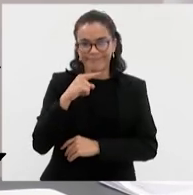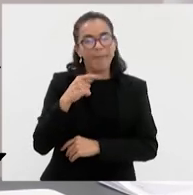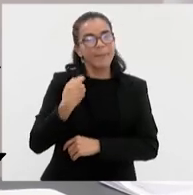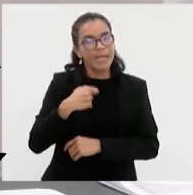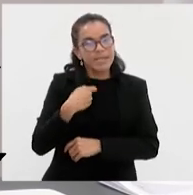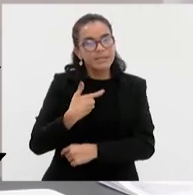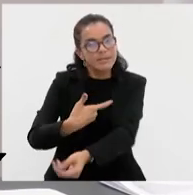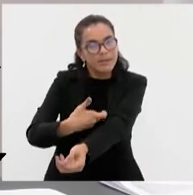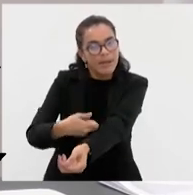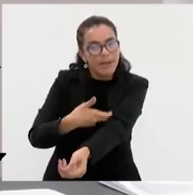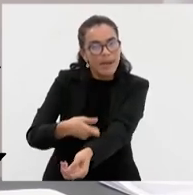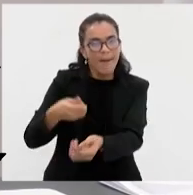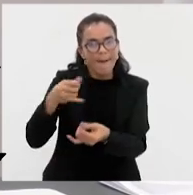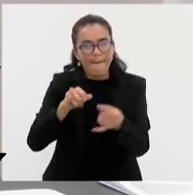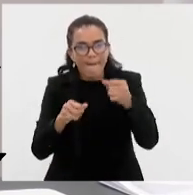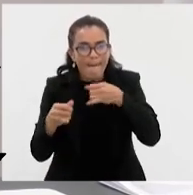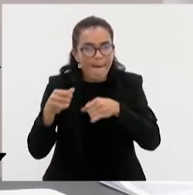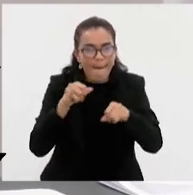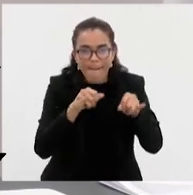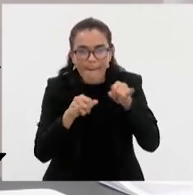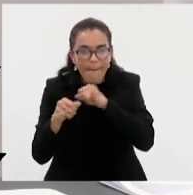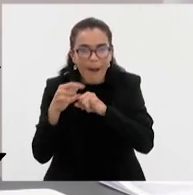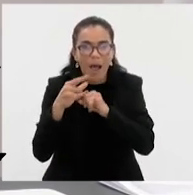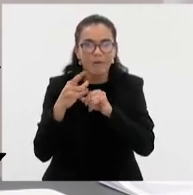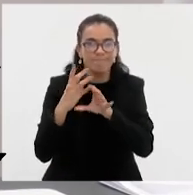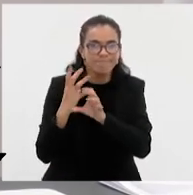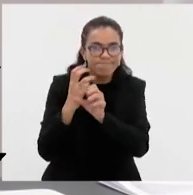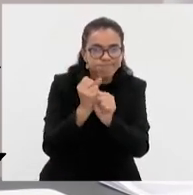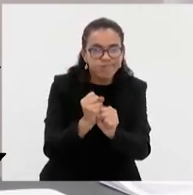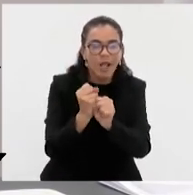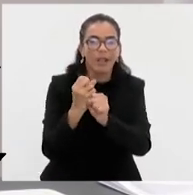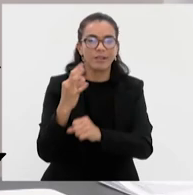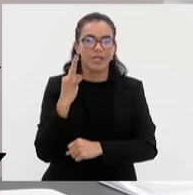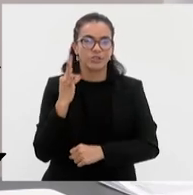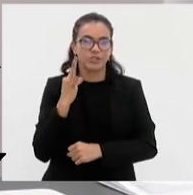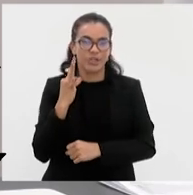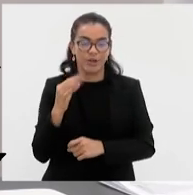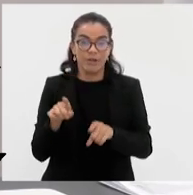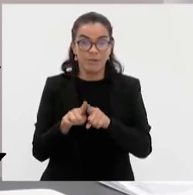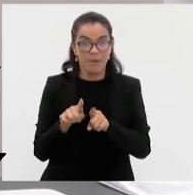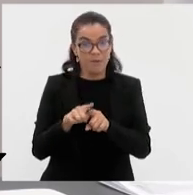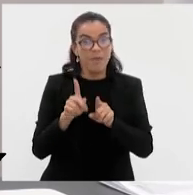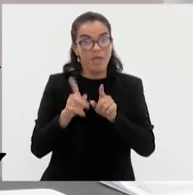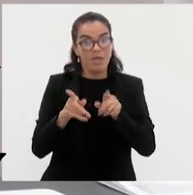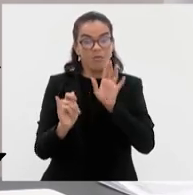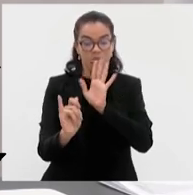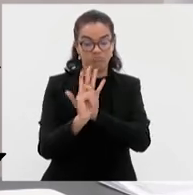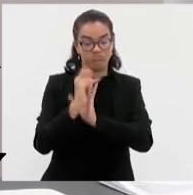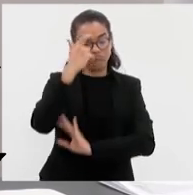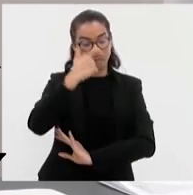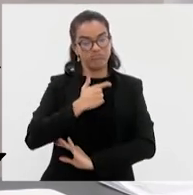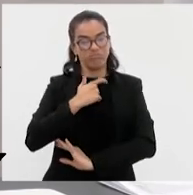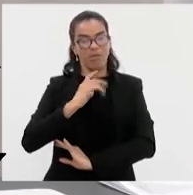dosagem, uma medição hormonal, e ainda que aquele indivíduo se declare de outro sexo, se ele tiver uma quantidade que biologicamente é